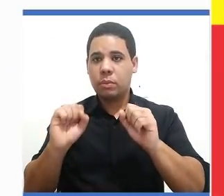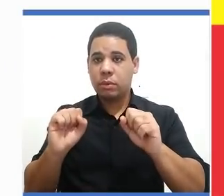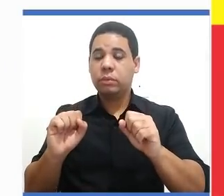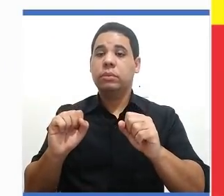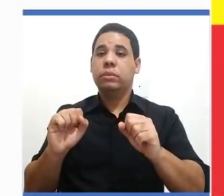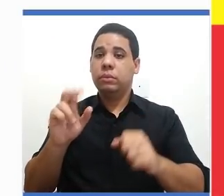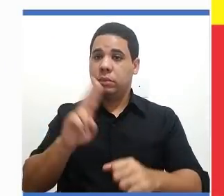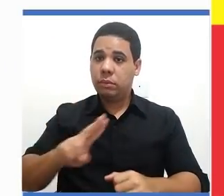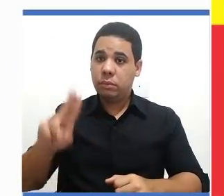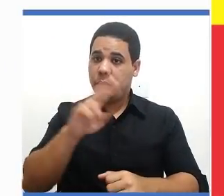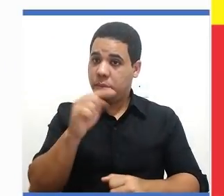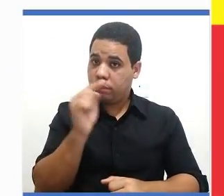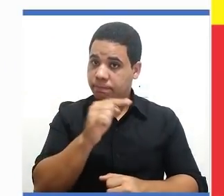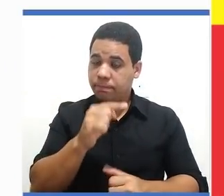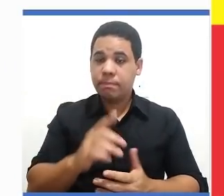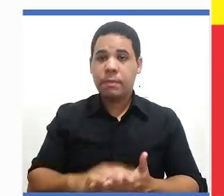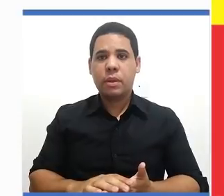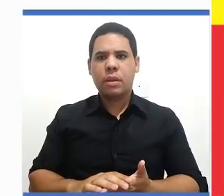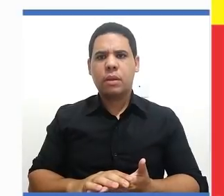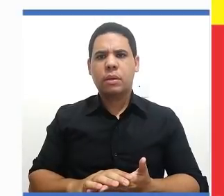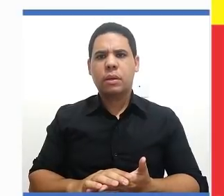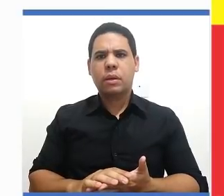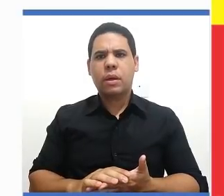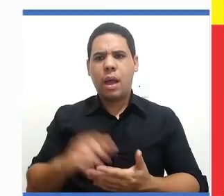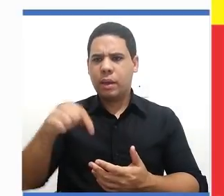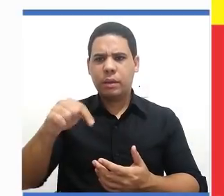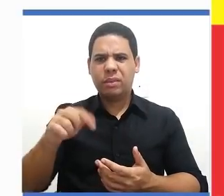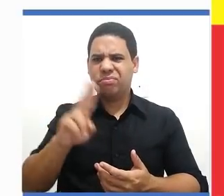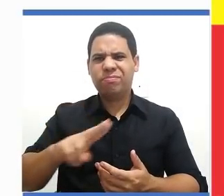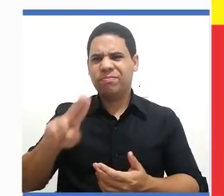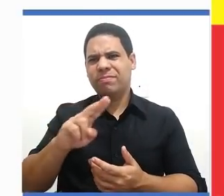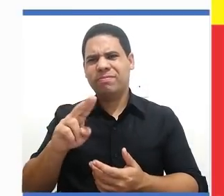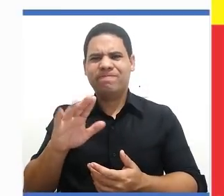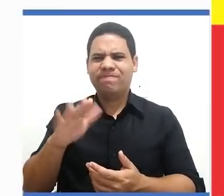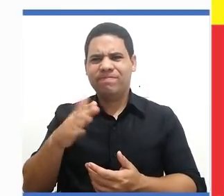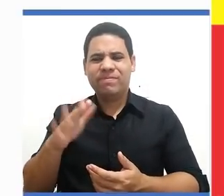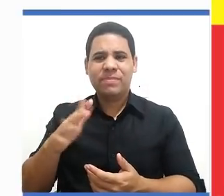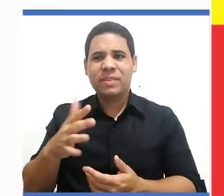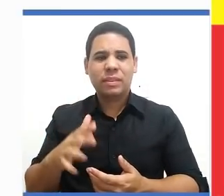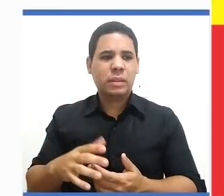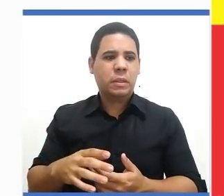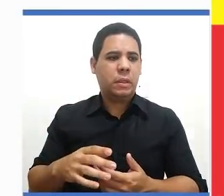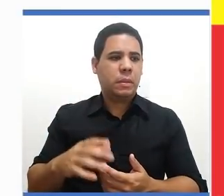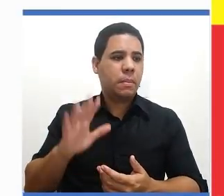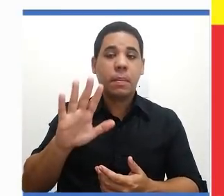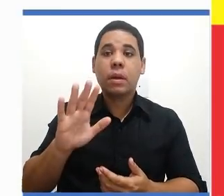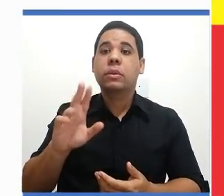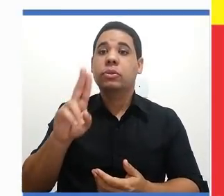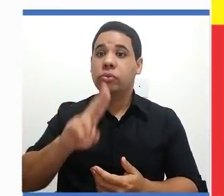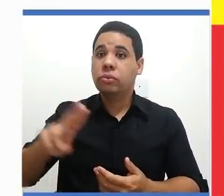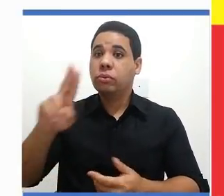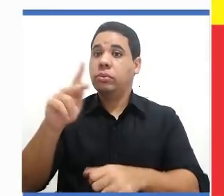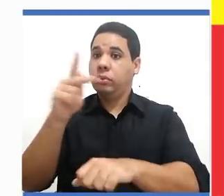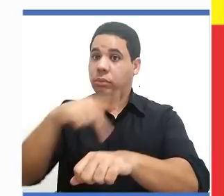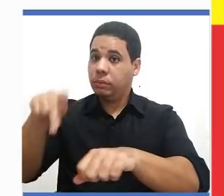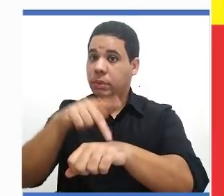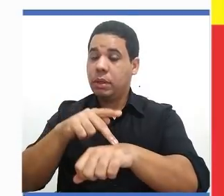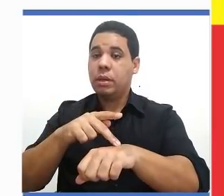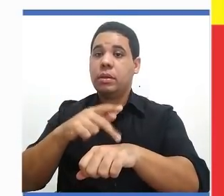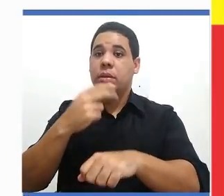língua inglesa. Então, o pé, polegada, a milha, a jarda, são unidades não pertencentes ao sistema métrico